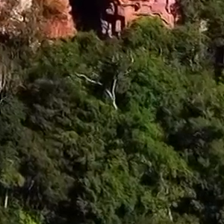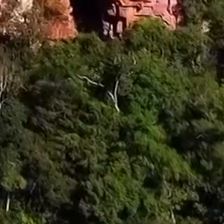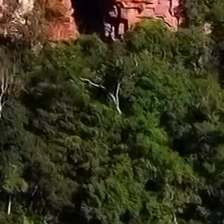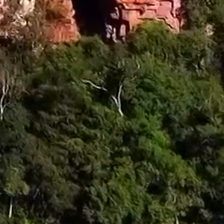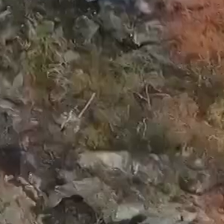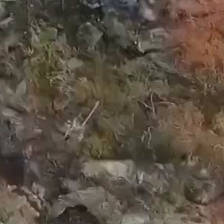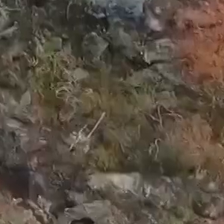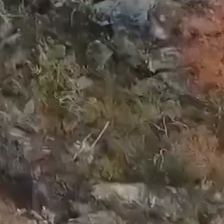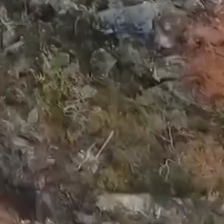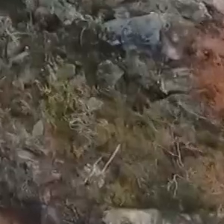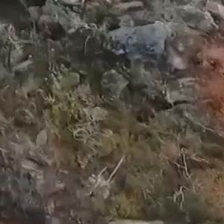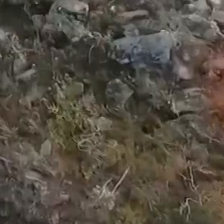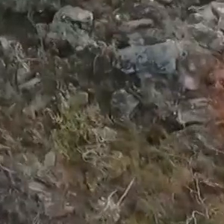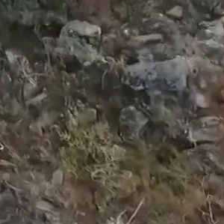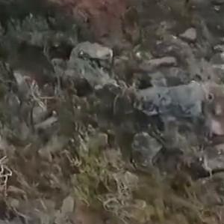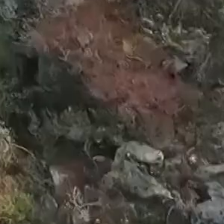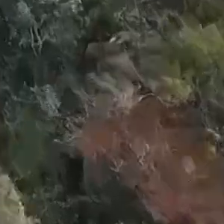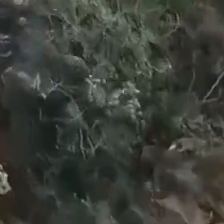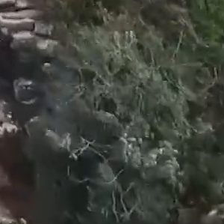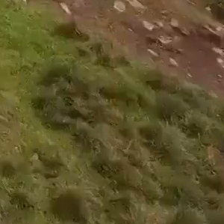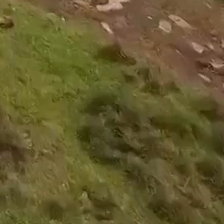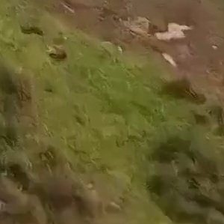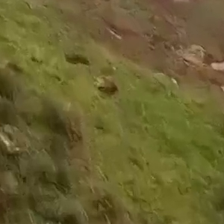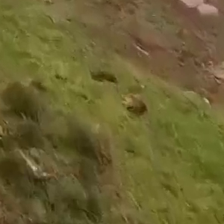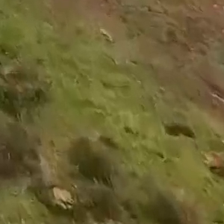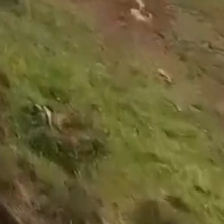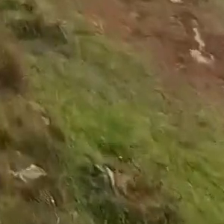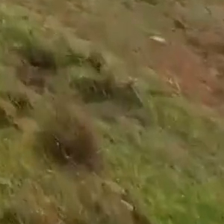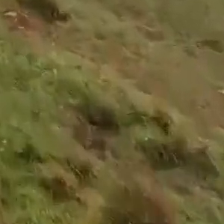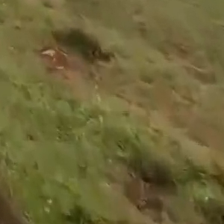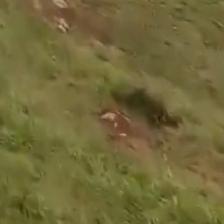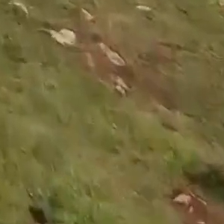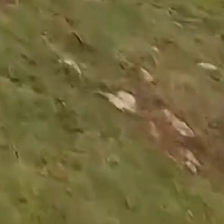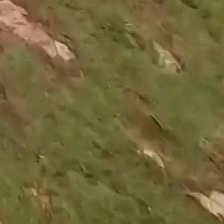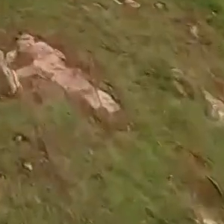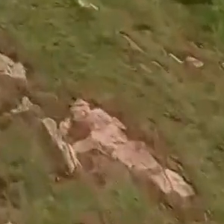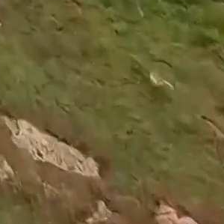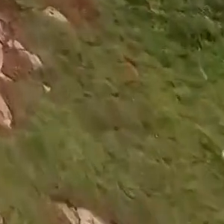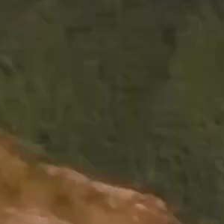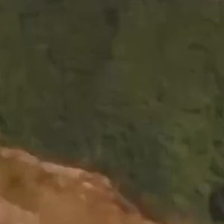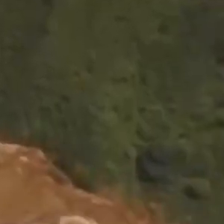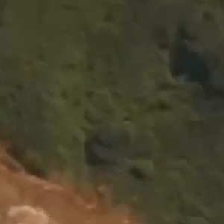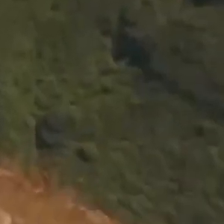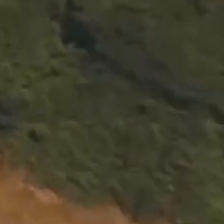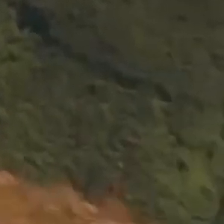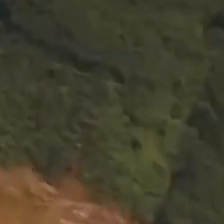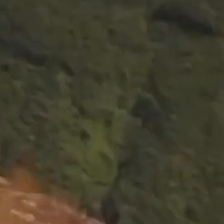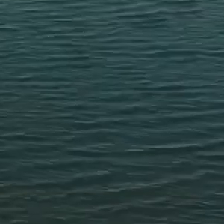Thank you.